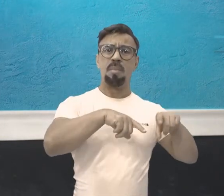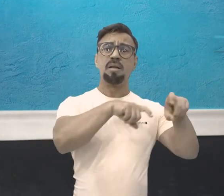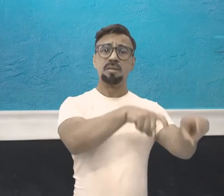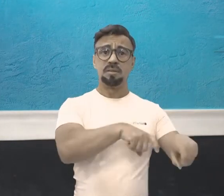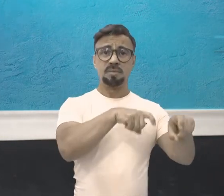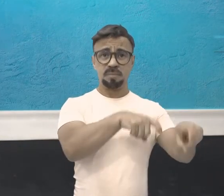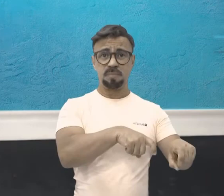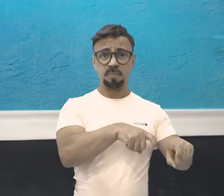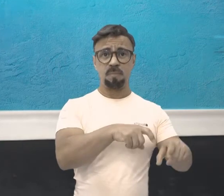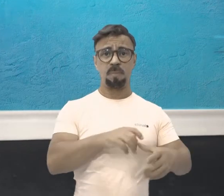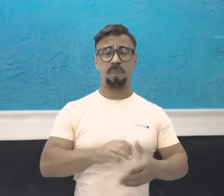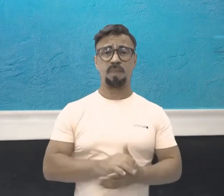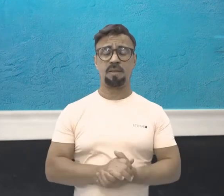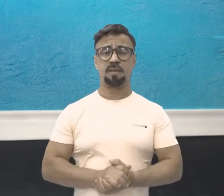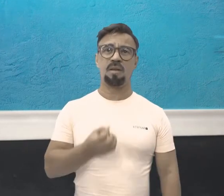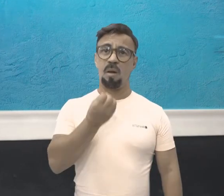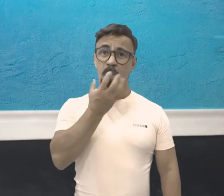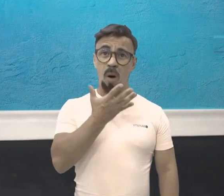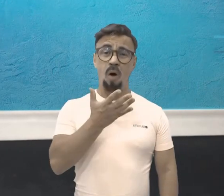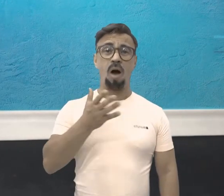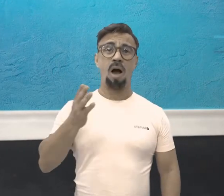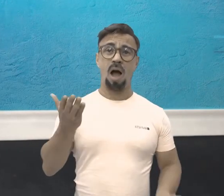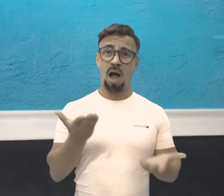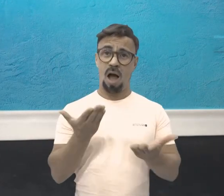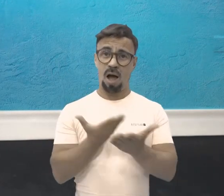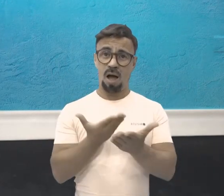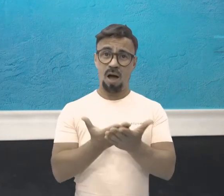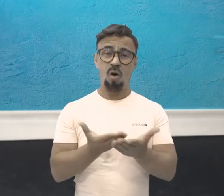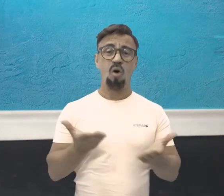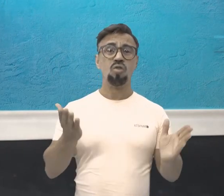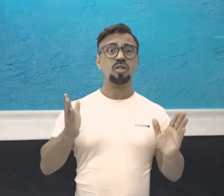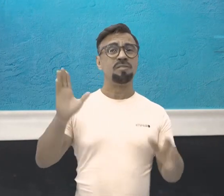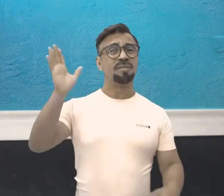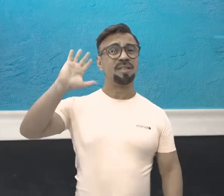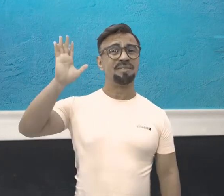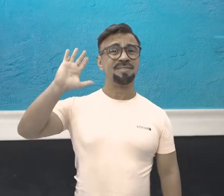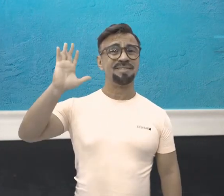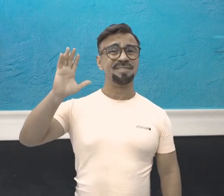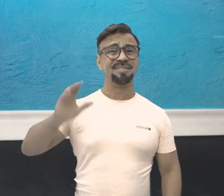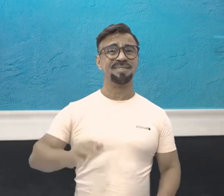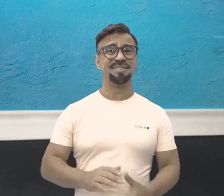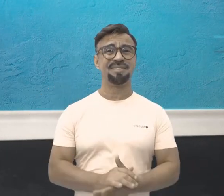rurais. Bom, essa foi a aula de hoje e até a próxima.